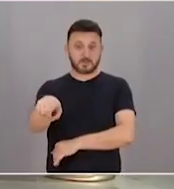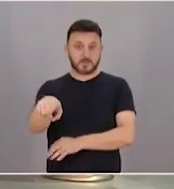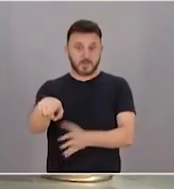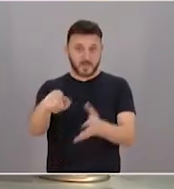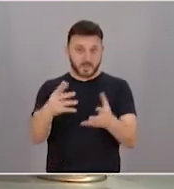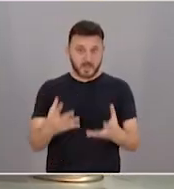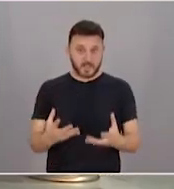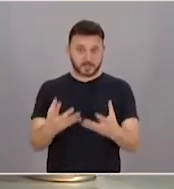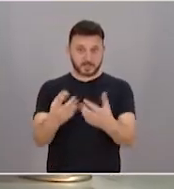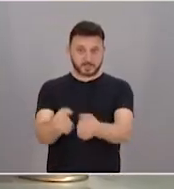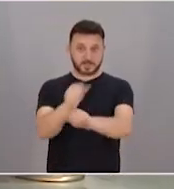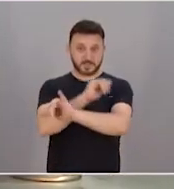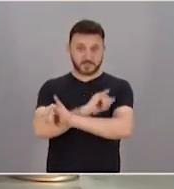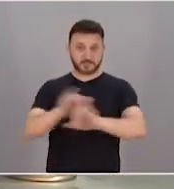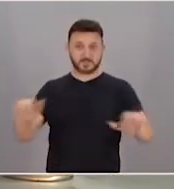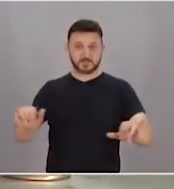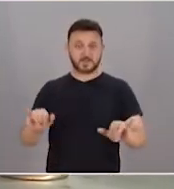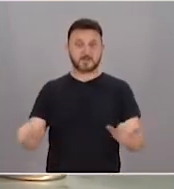aceita anunciar